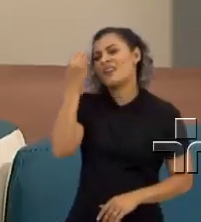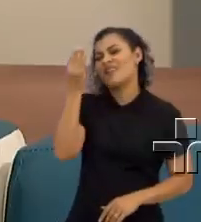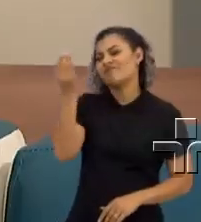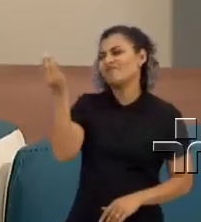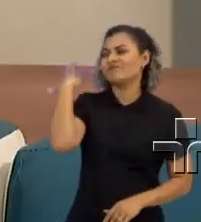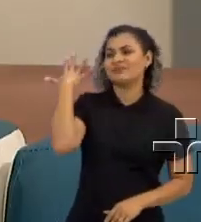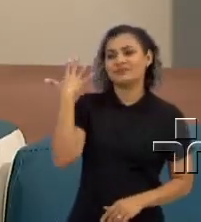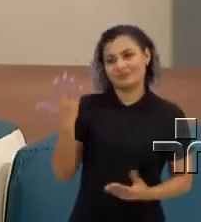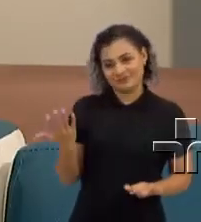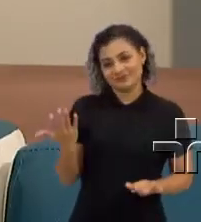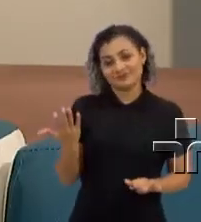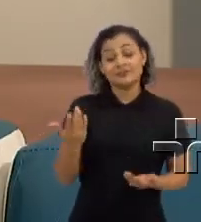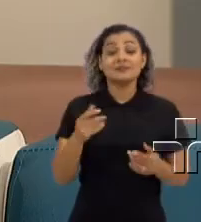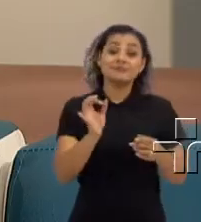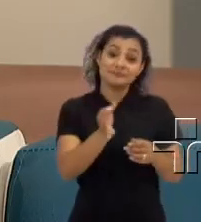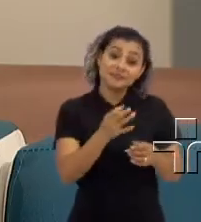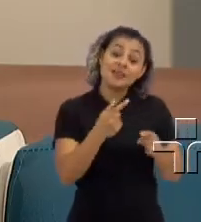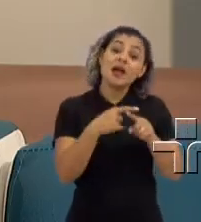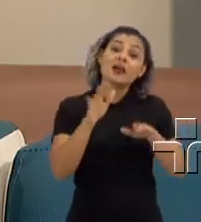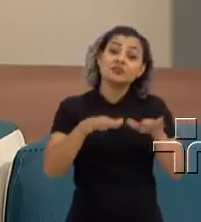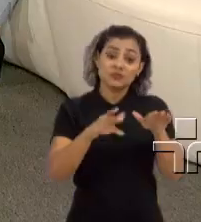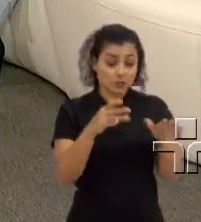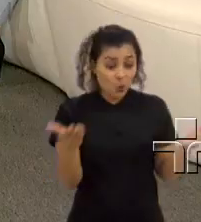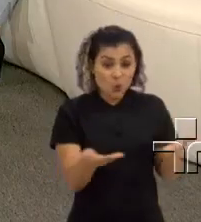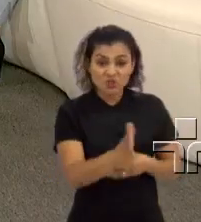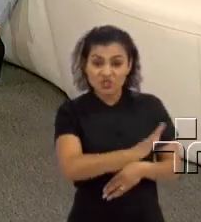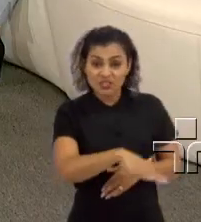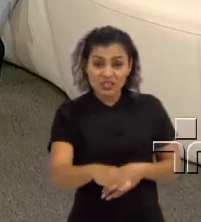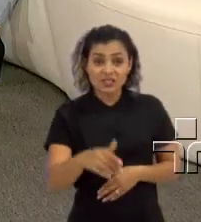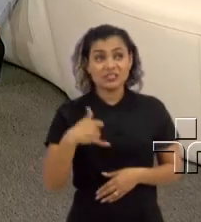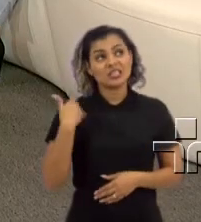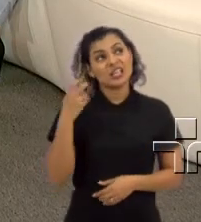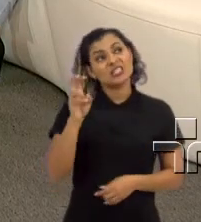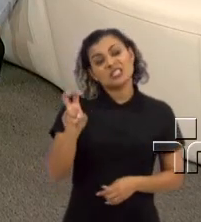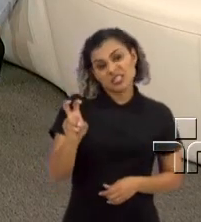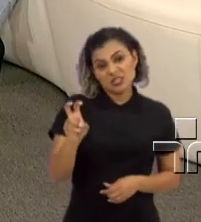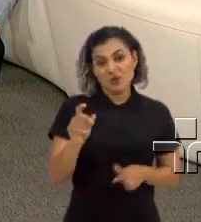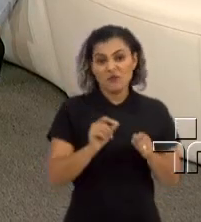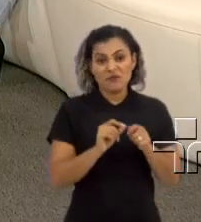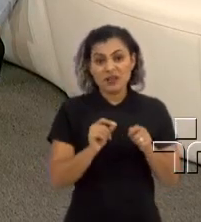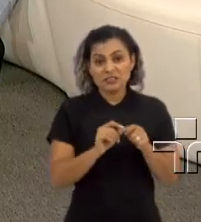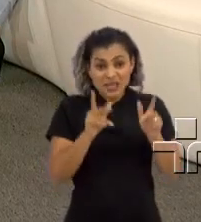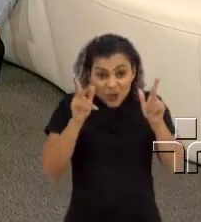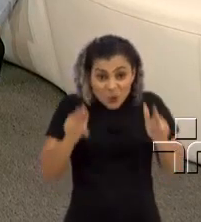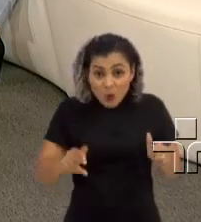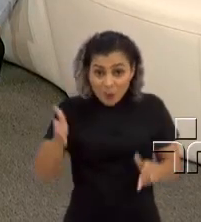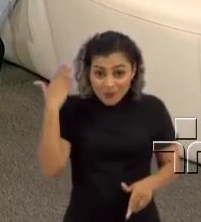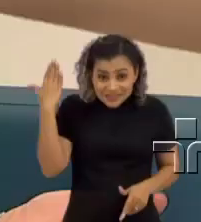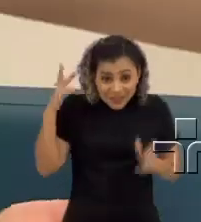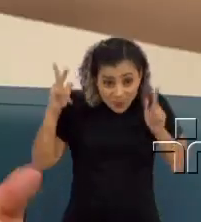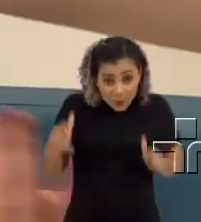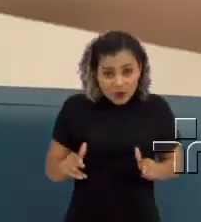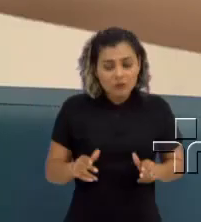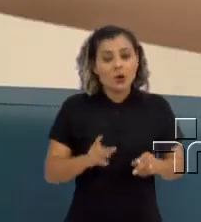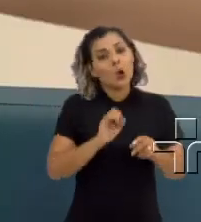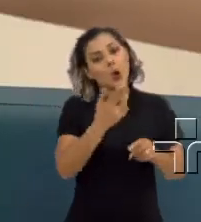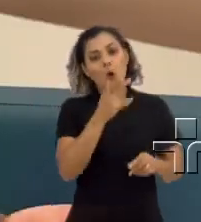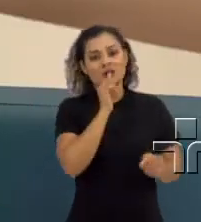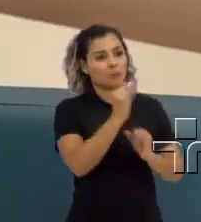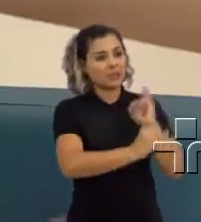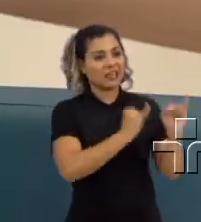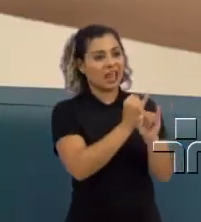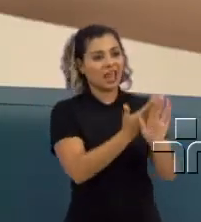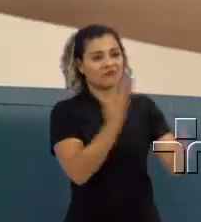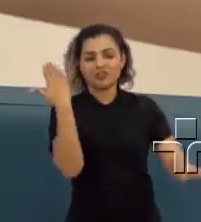A gente lembra assim, e você não vai conseguir fazer uma criança hoje de 5 anos fazer as mesmas coisas. Ou né? Achar que é legal viver sem